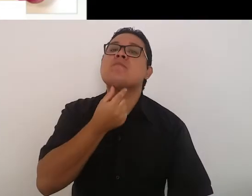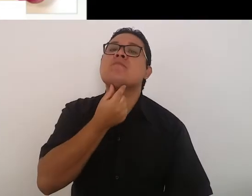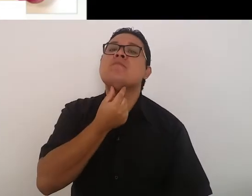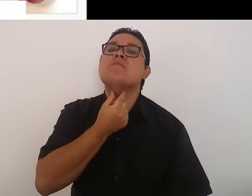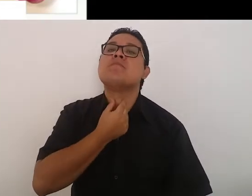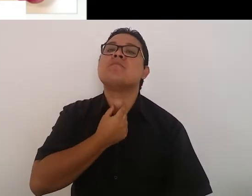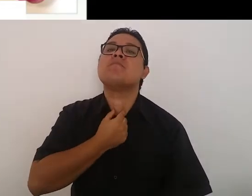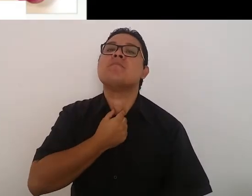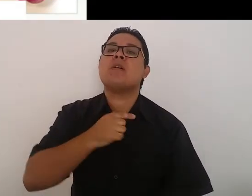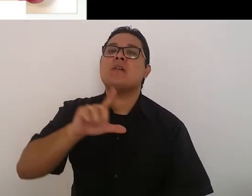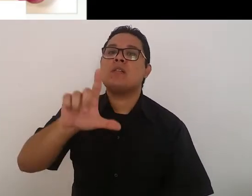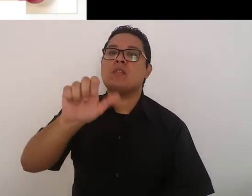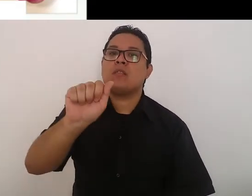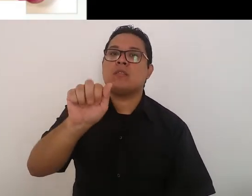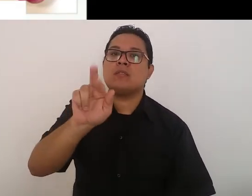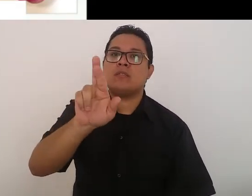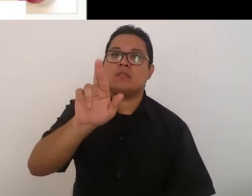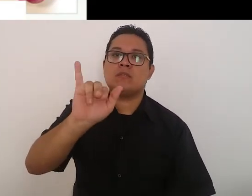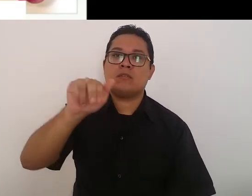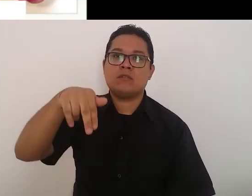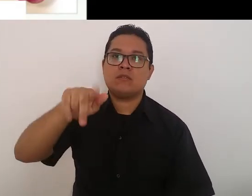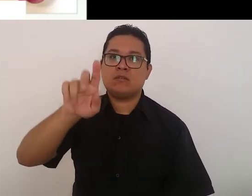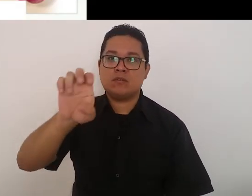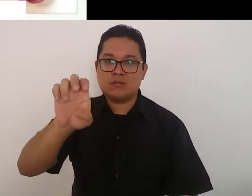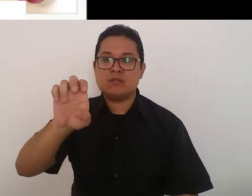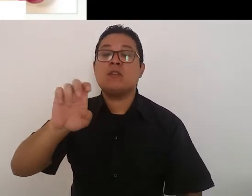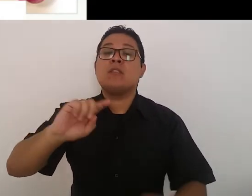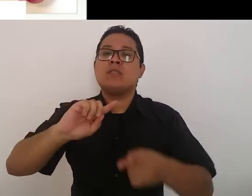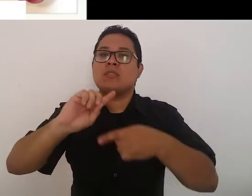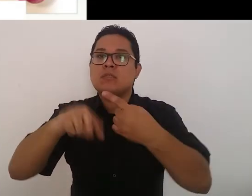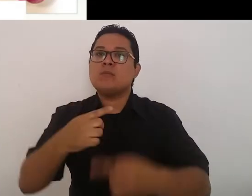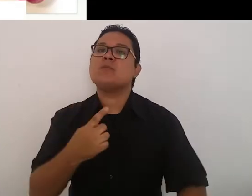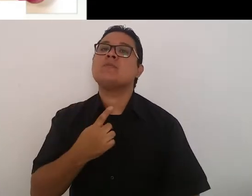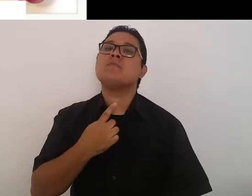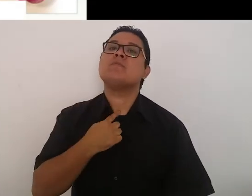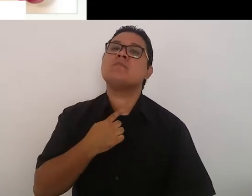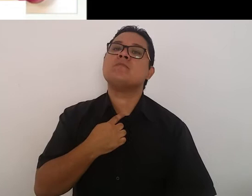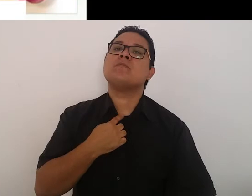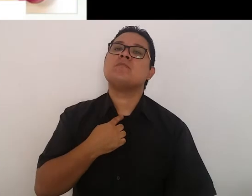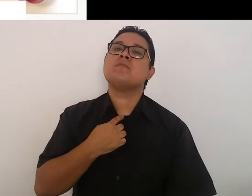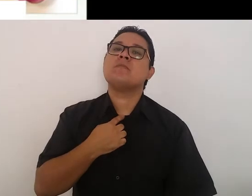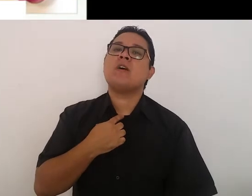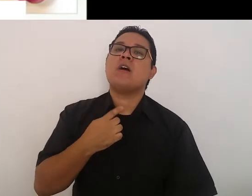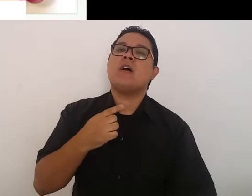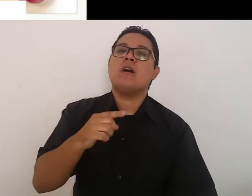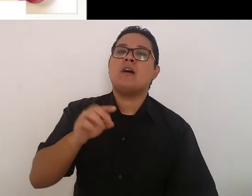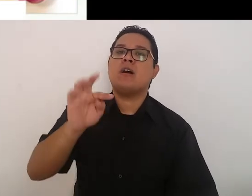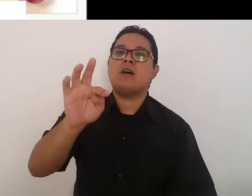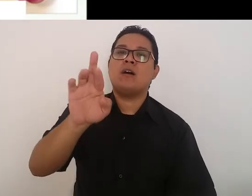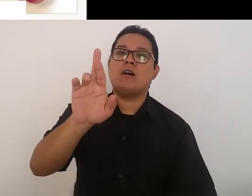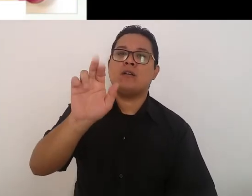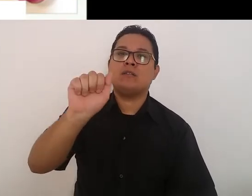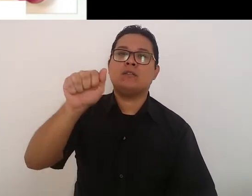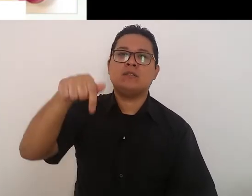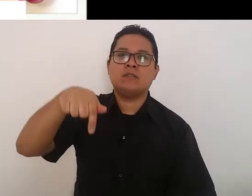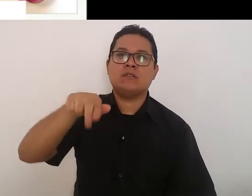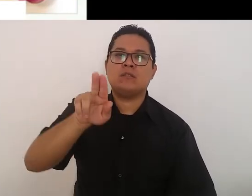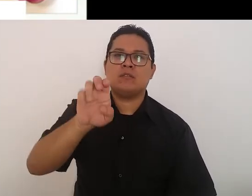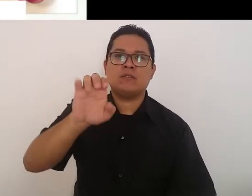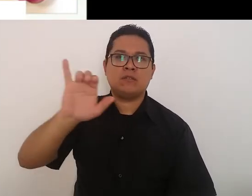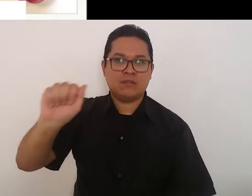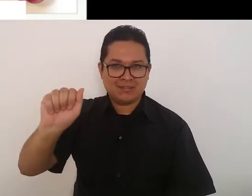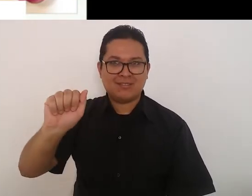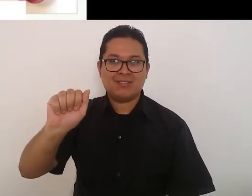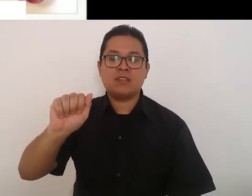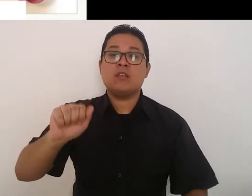tubo aqui, ó, que você sente, que você põe a mão aqui assim, ó, tem uns anéisinhos, a gente chama de traqueia. Aí ela vai se dividir em dois, que